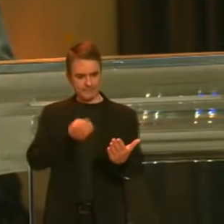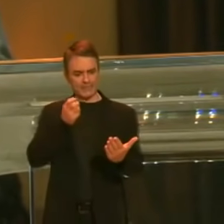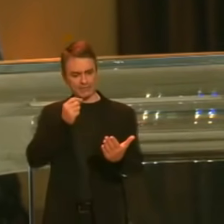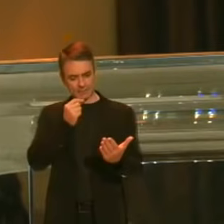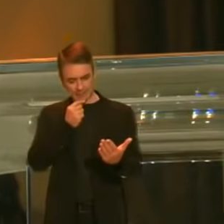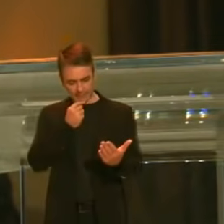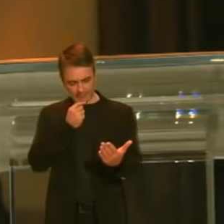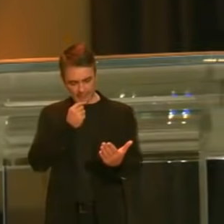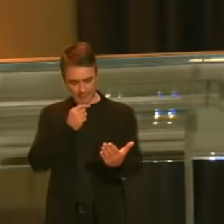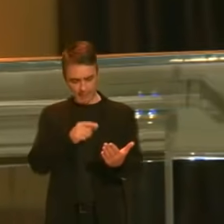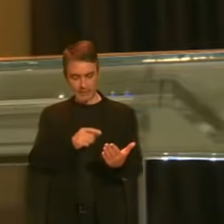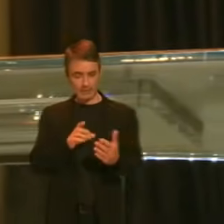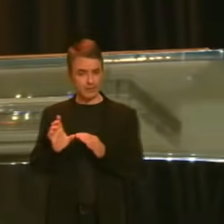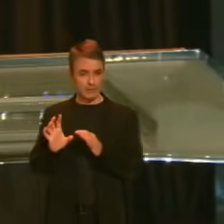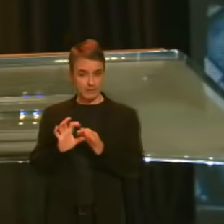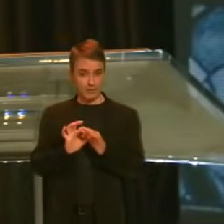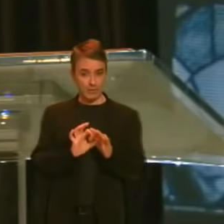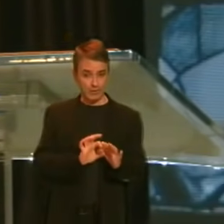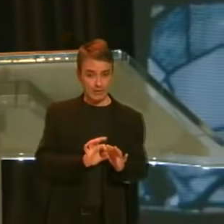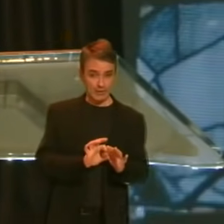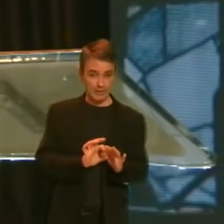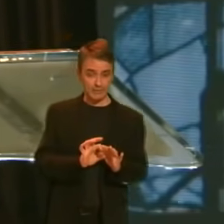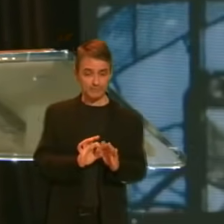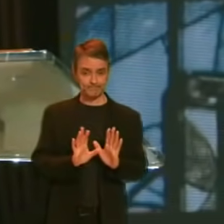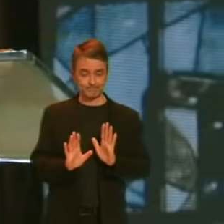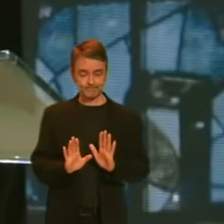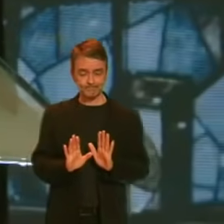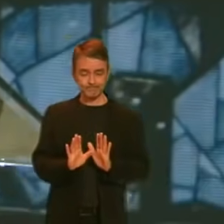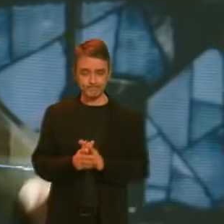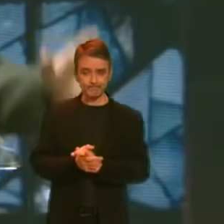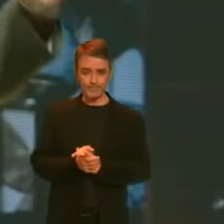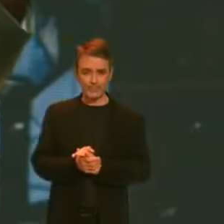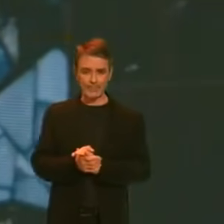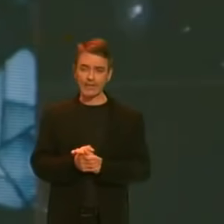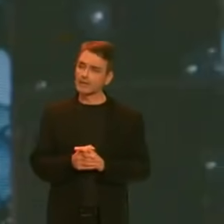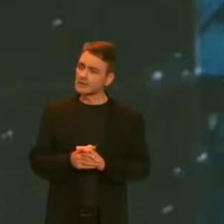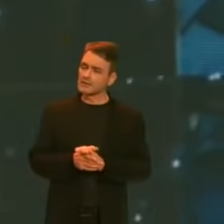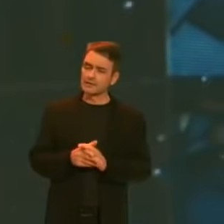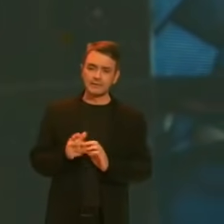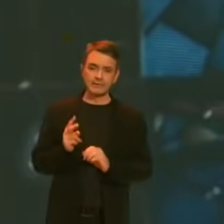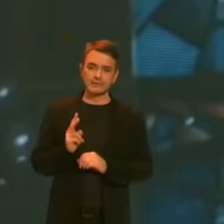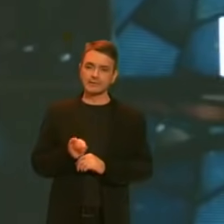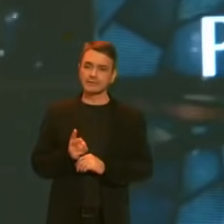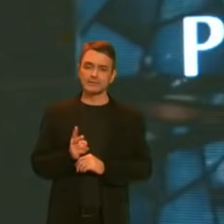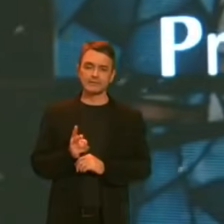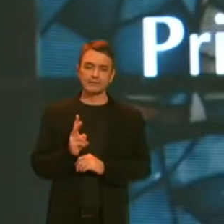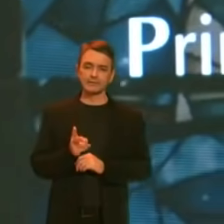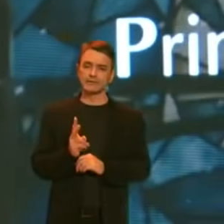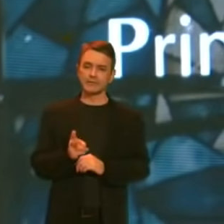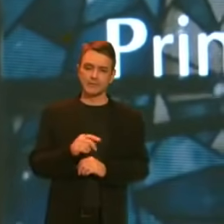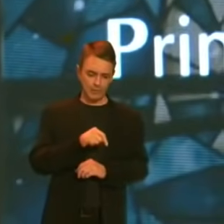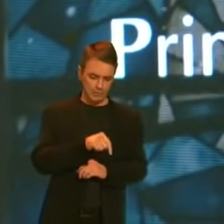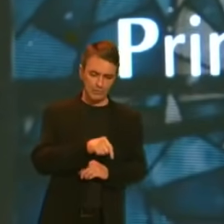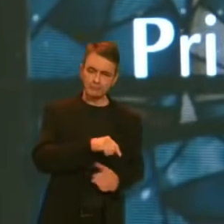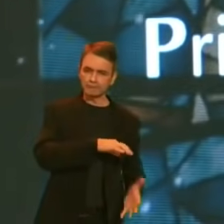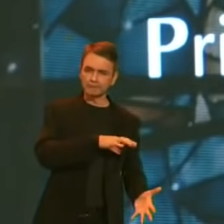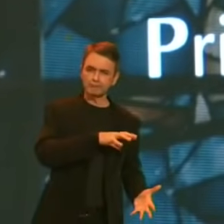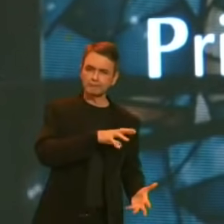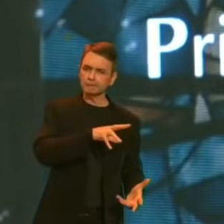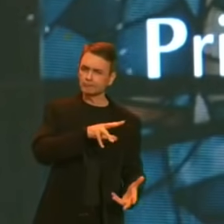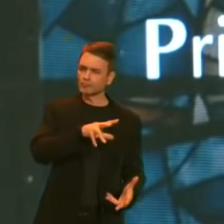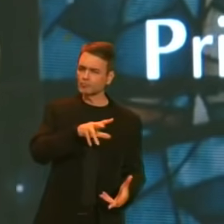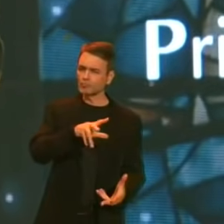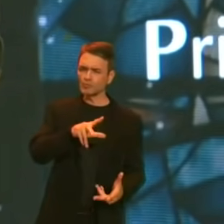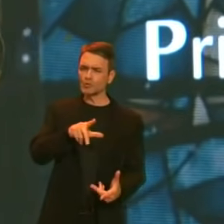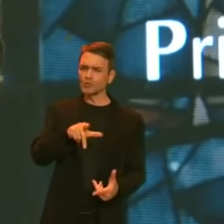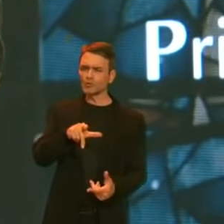atenção nesse contexto é que toda vez que o mundo se prepara para